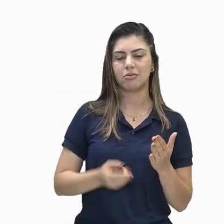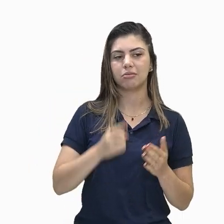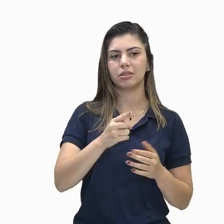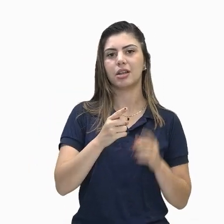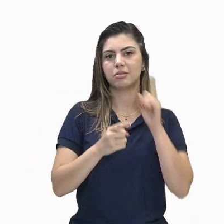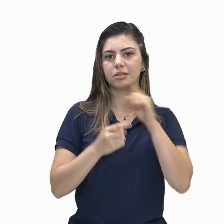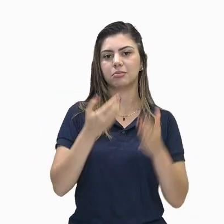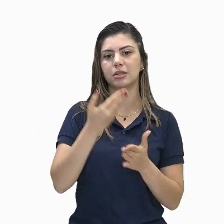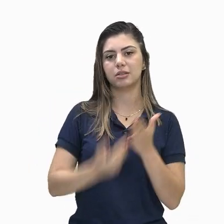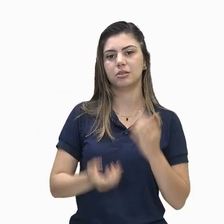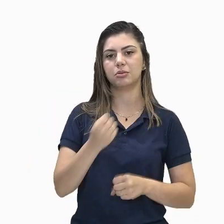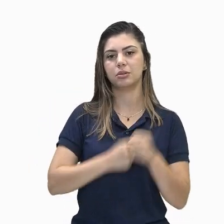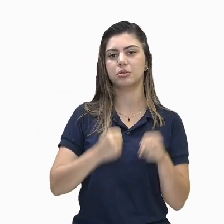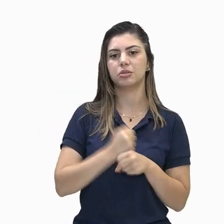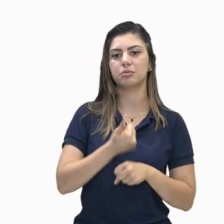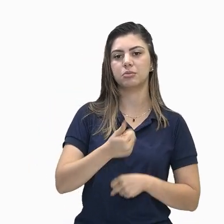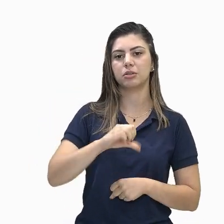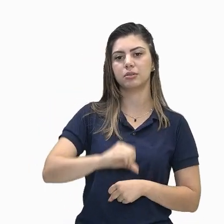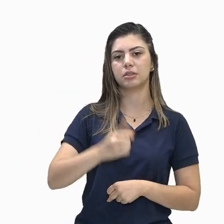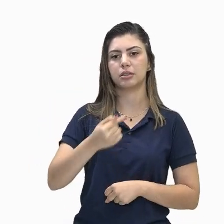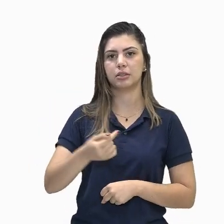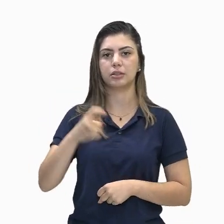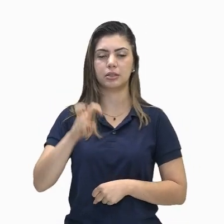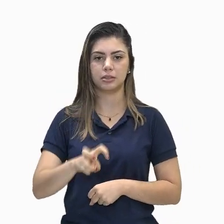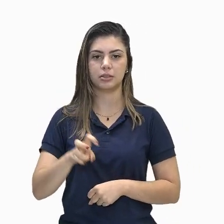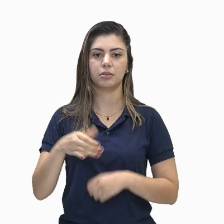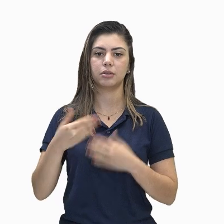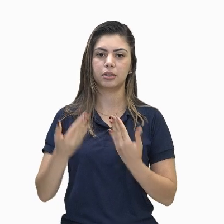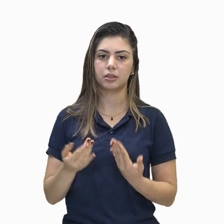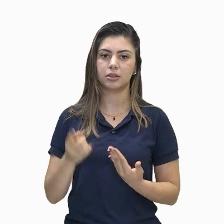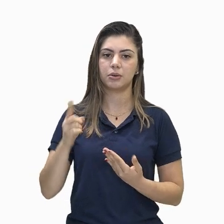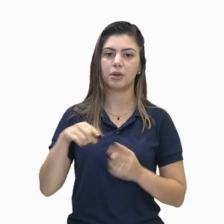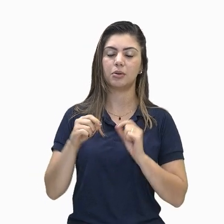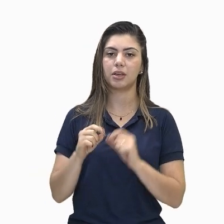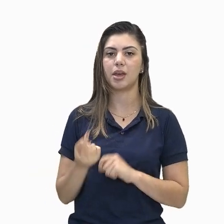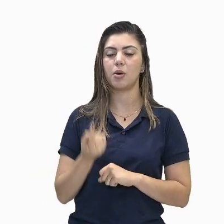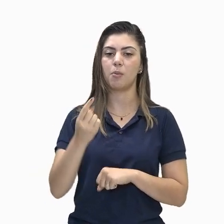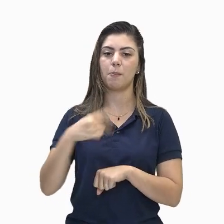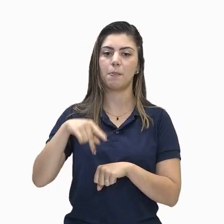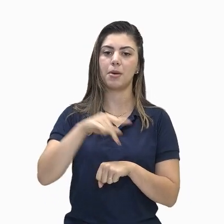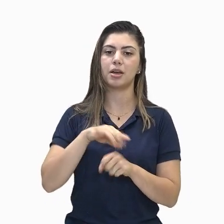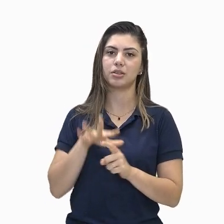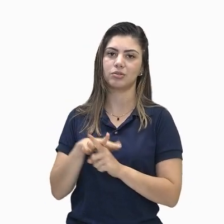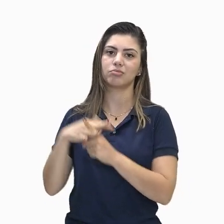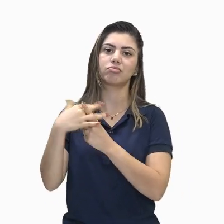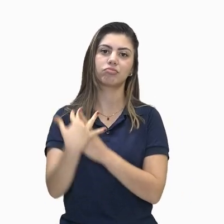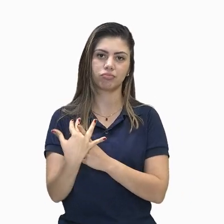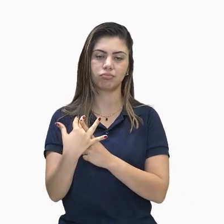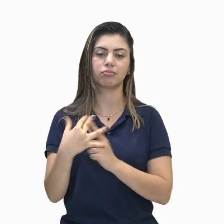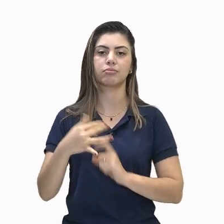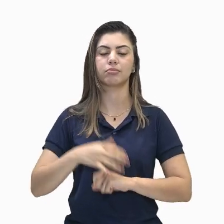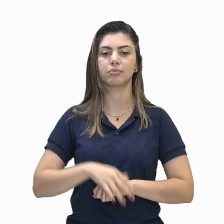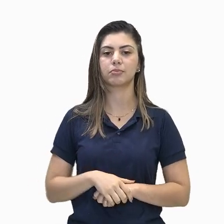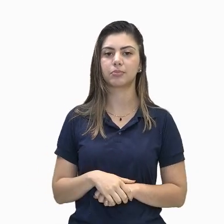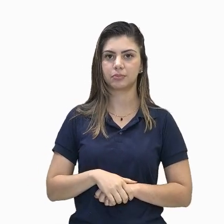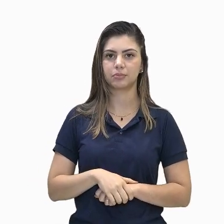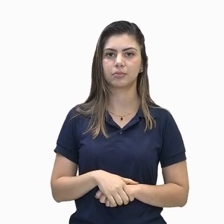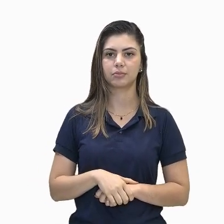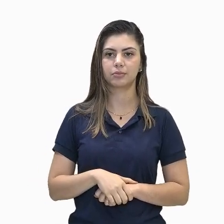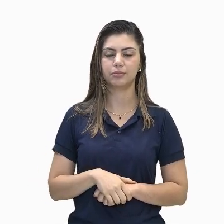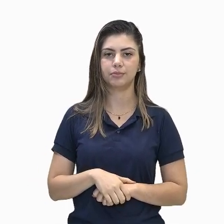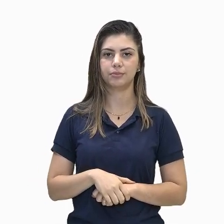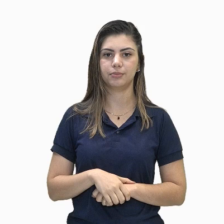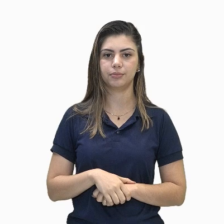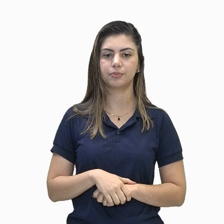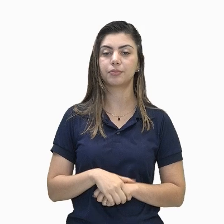em 1975, resultando na unificação do país sob o